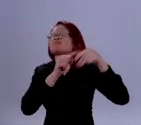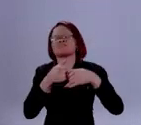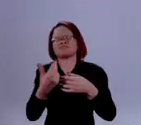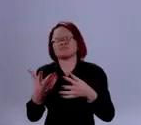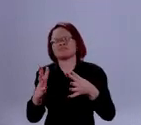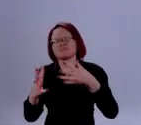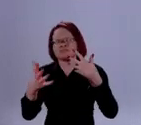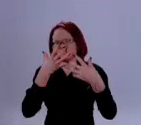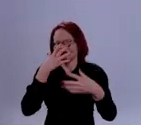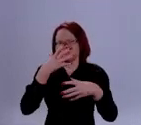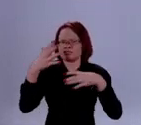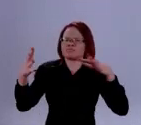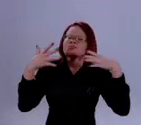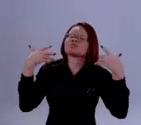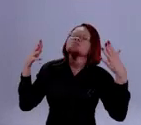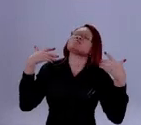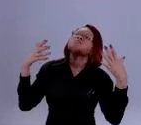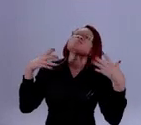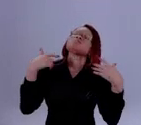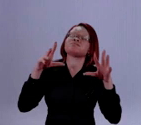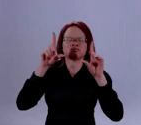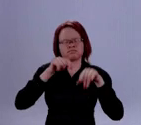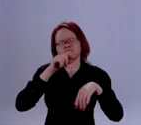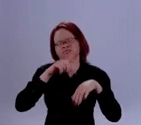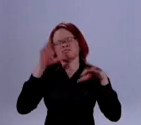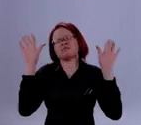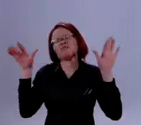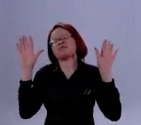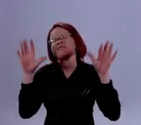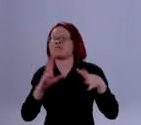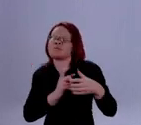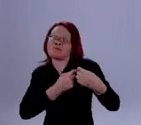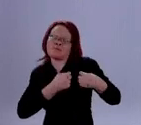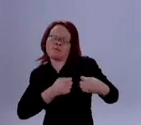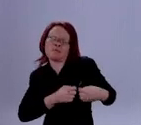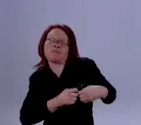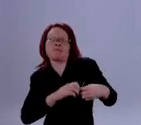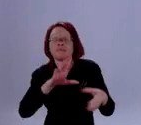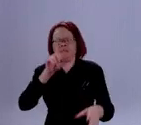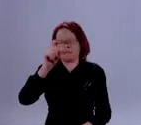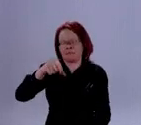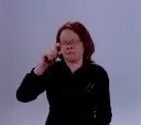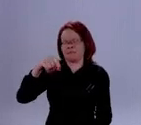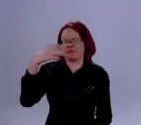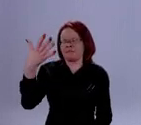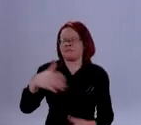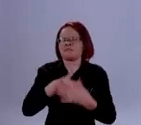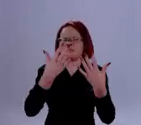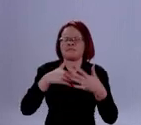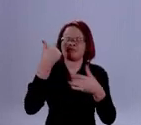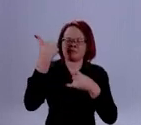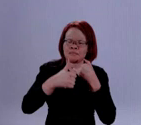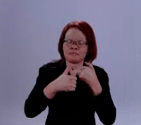o ar puro o cantar dos Pássaros e amabilidade das pessoas o dia